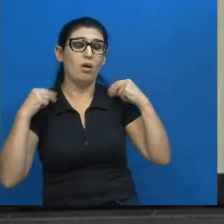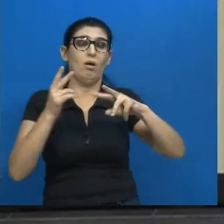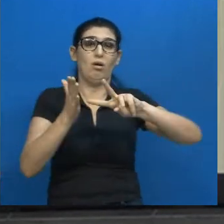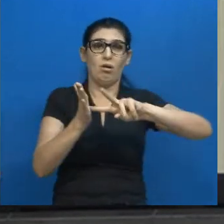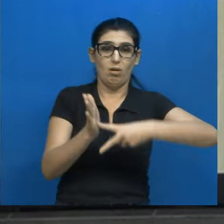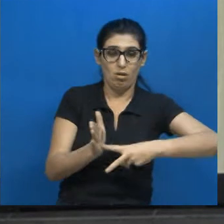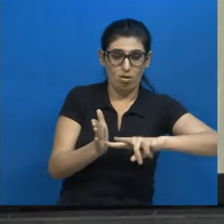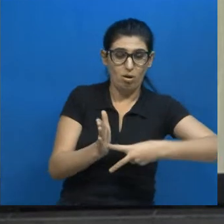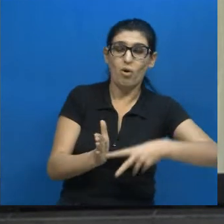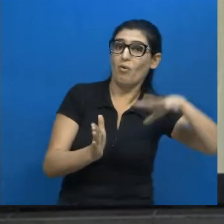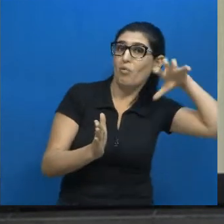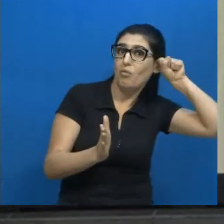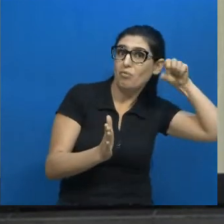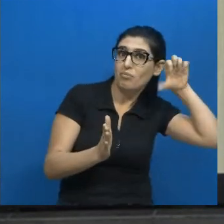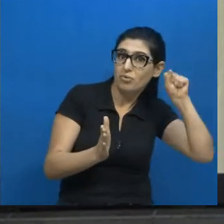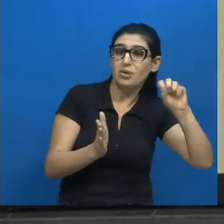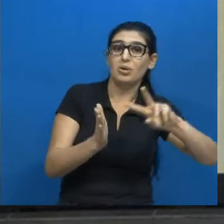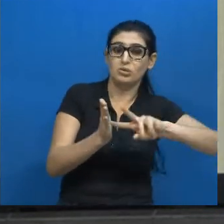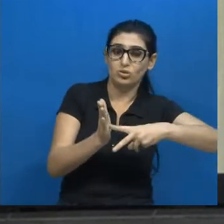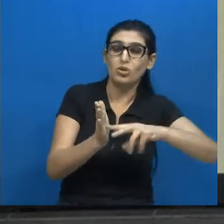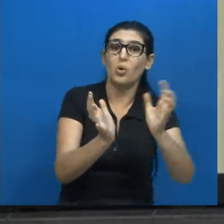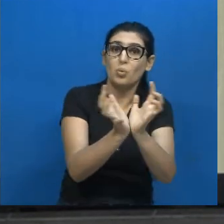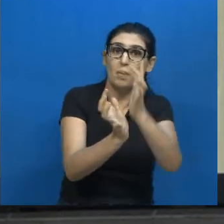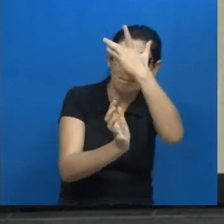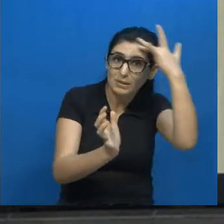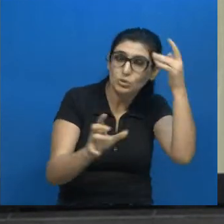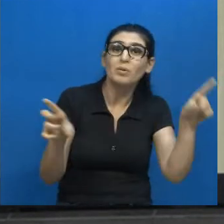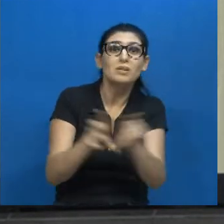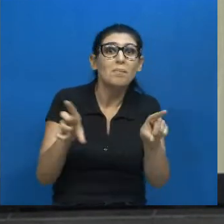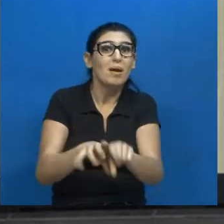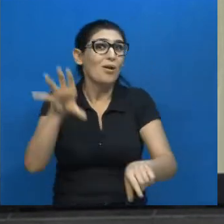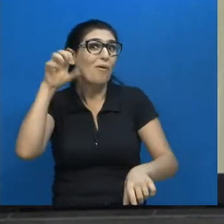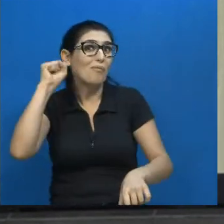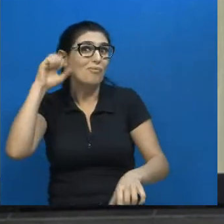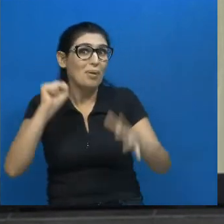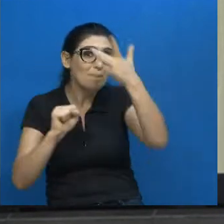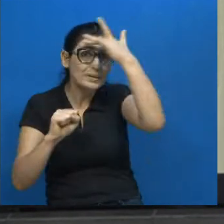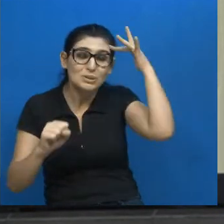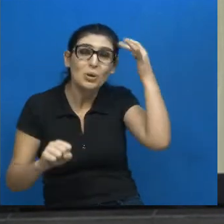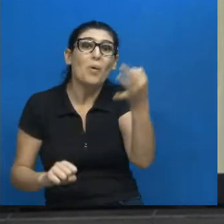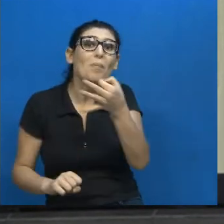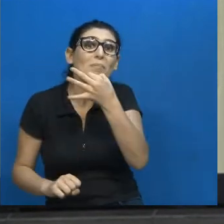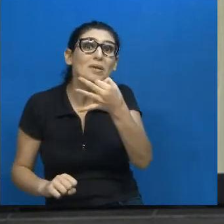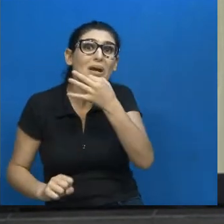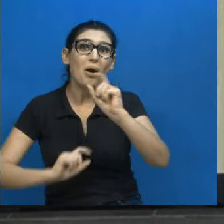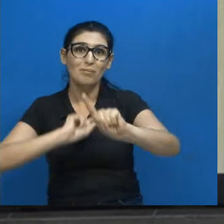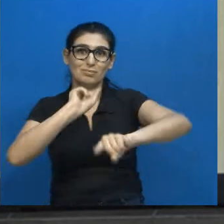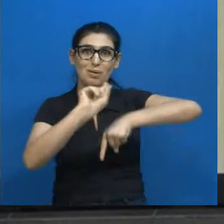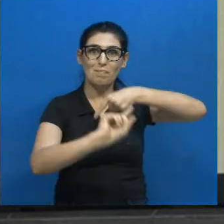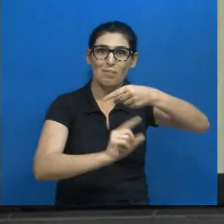sindicatos e a população. Daí depois se planeja.